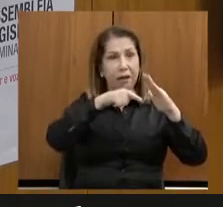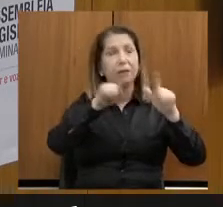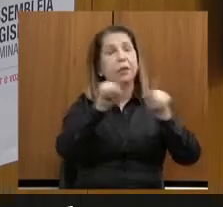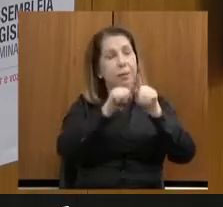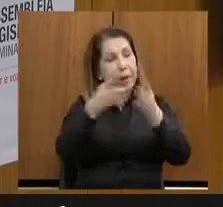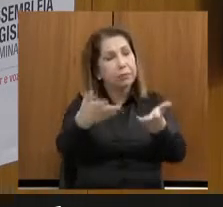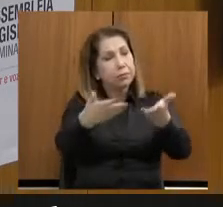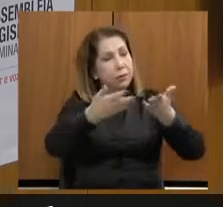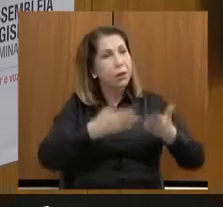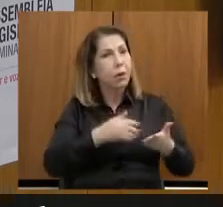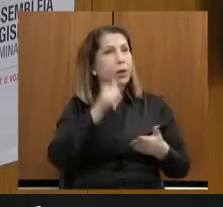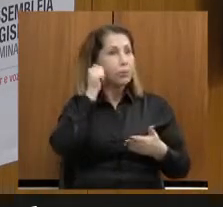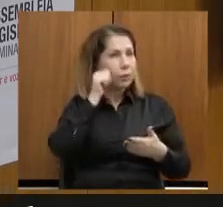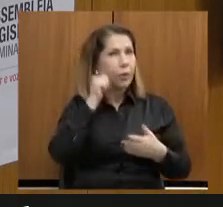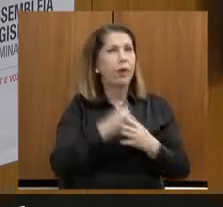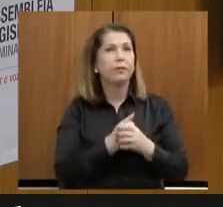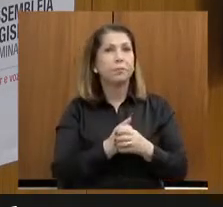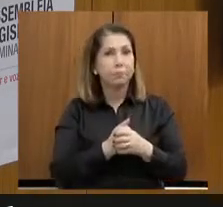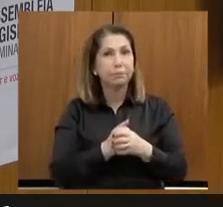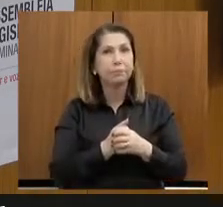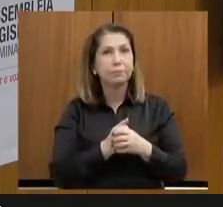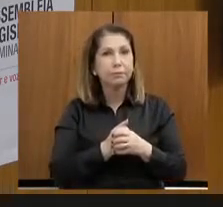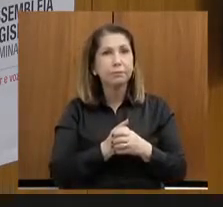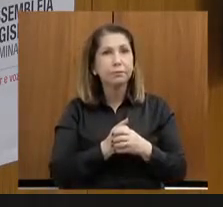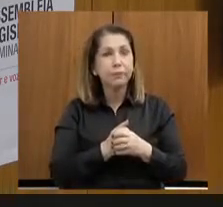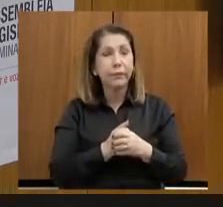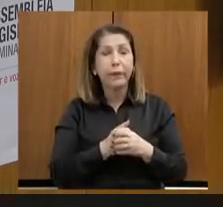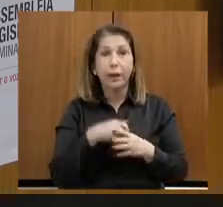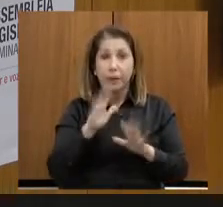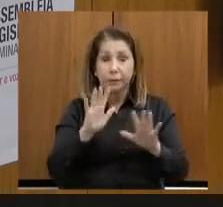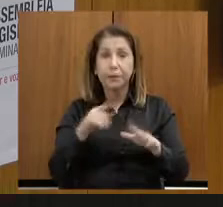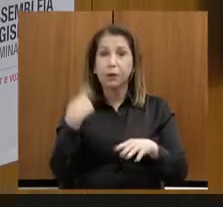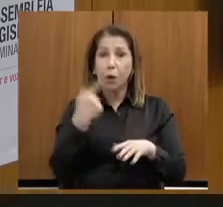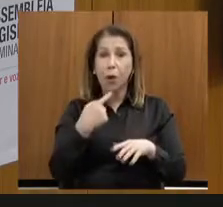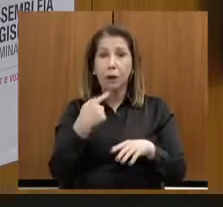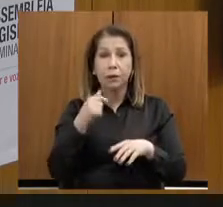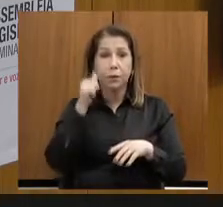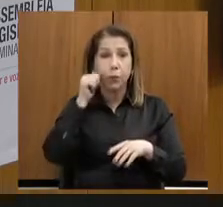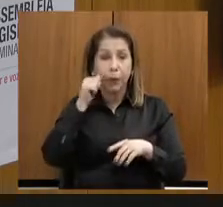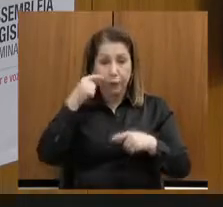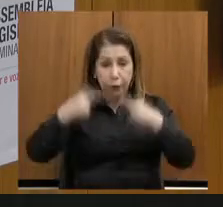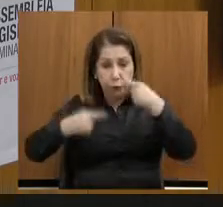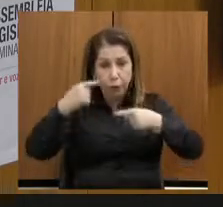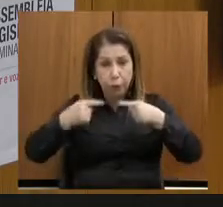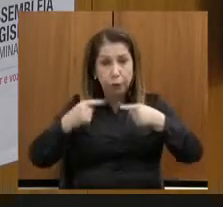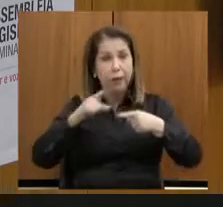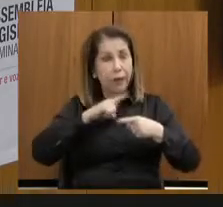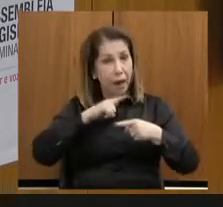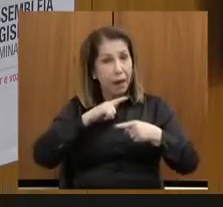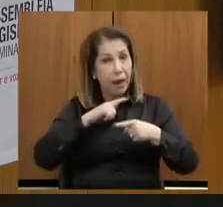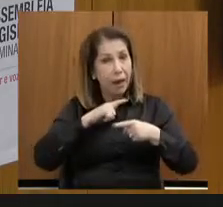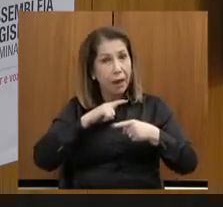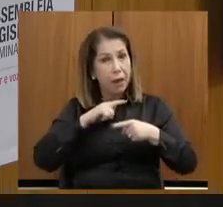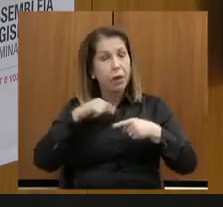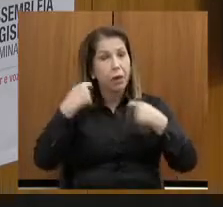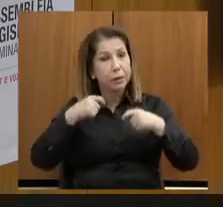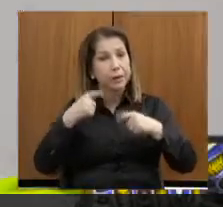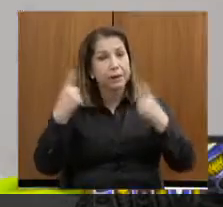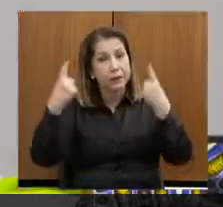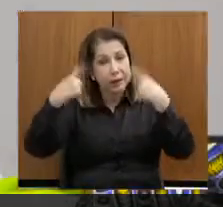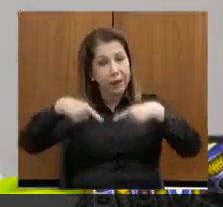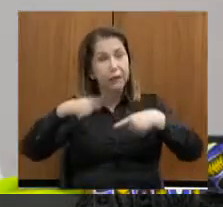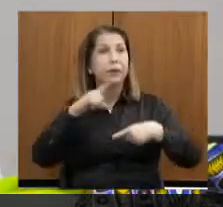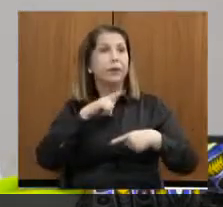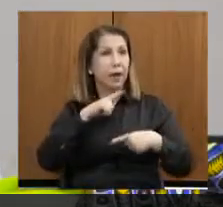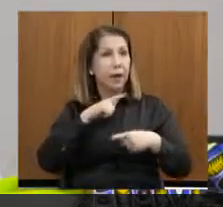mulheres Então a gente vai discutir política para as mulheres e recurso que a outra desafios no